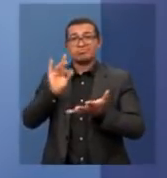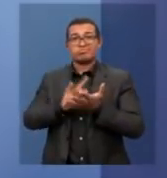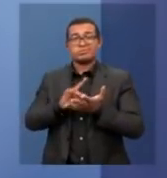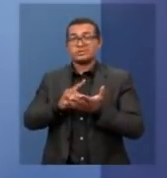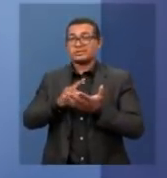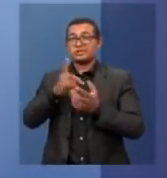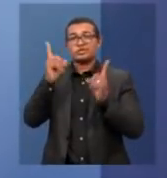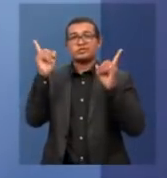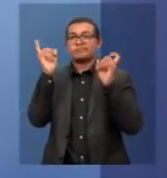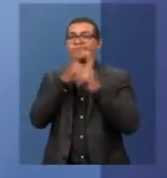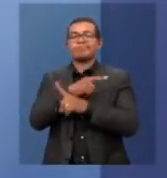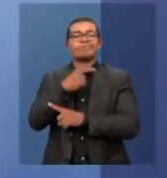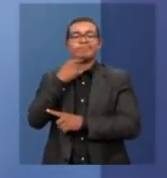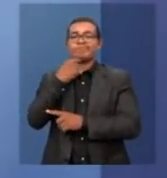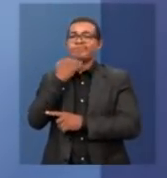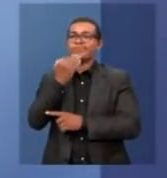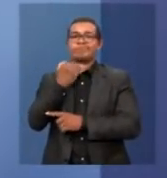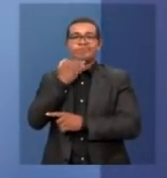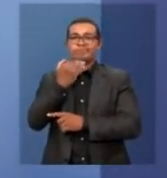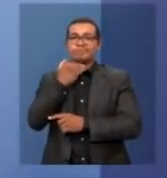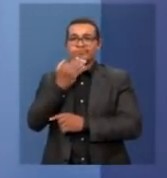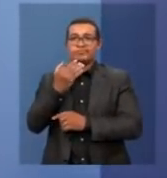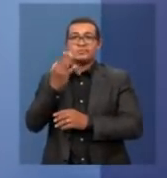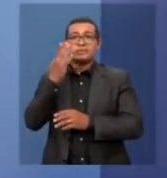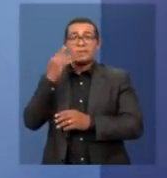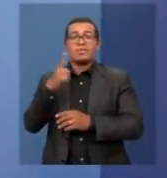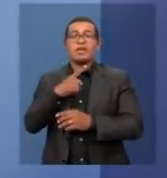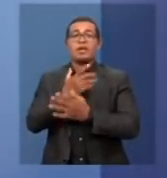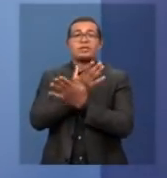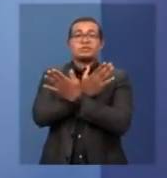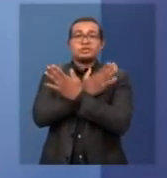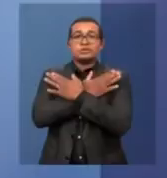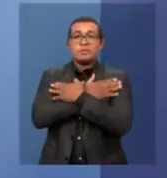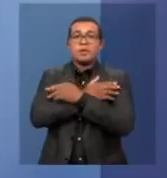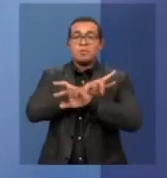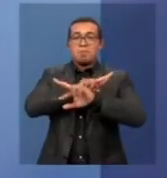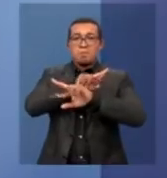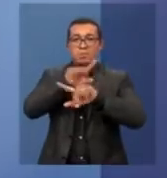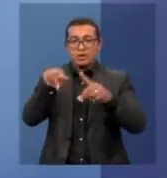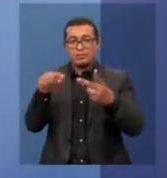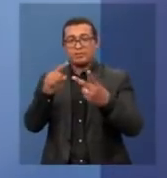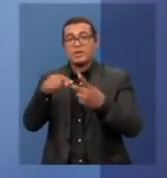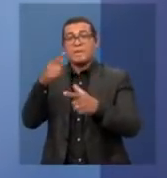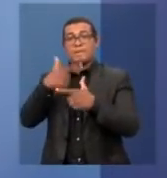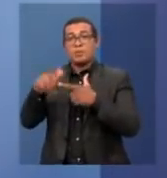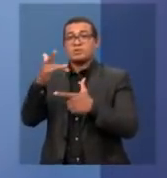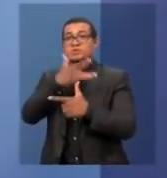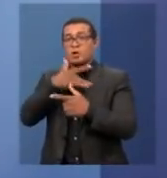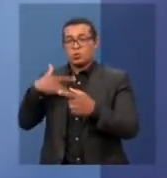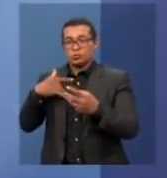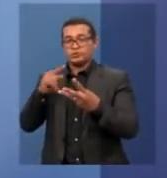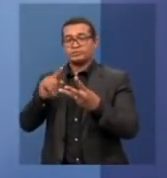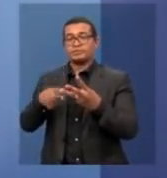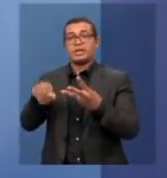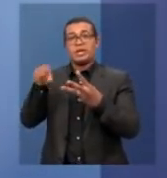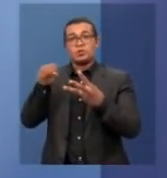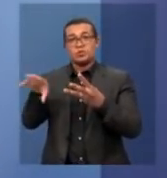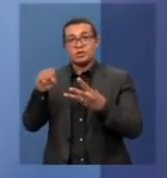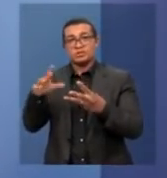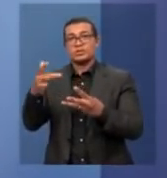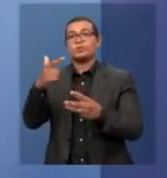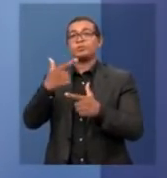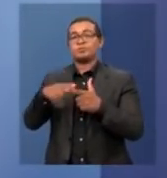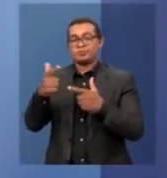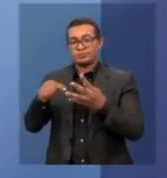estamos nós temos problema de desemprego nós temos problemas na saúde não tem problema na educação não sentou na